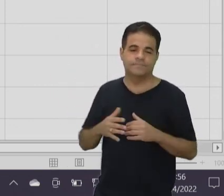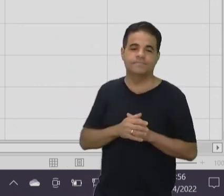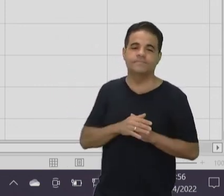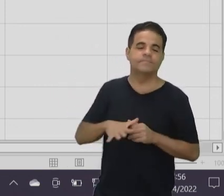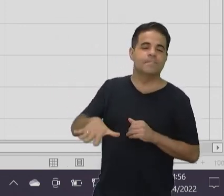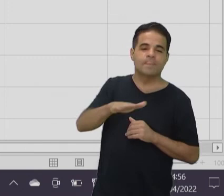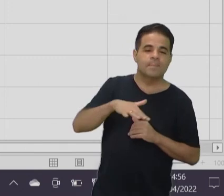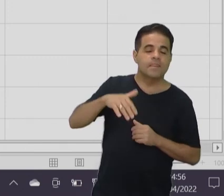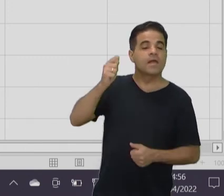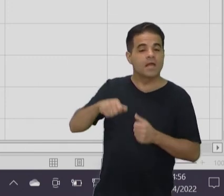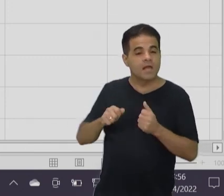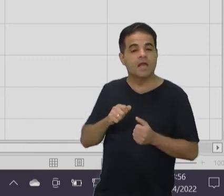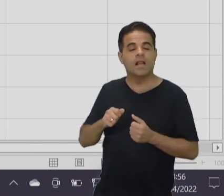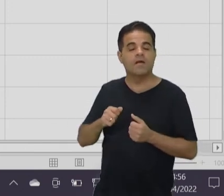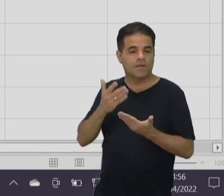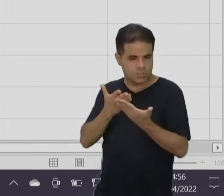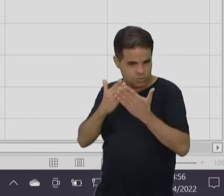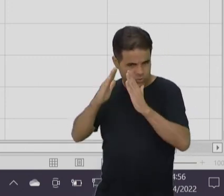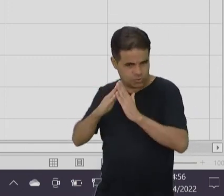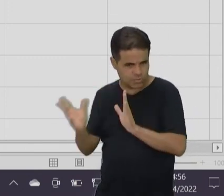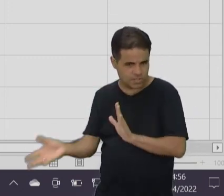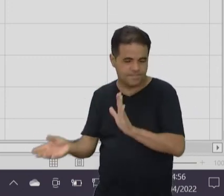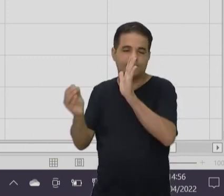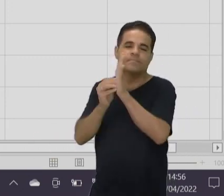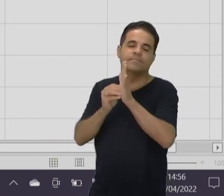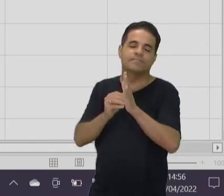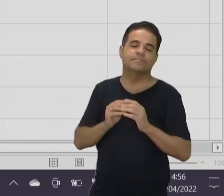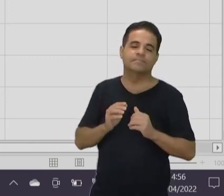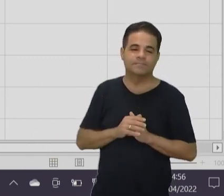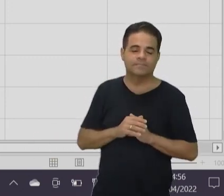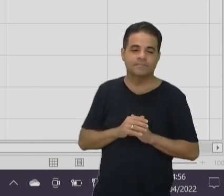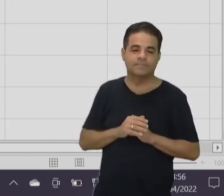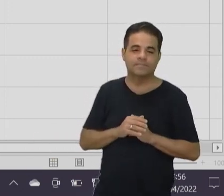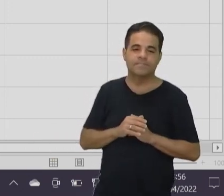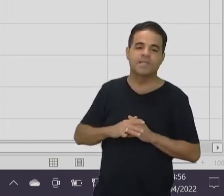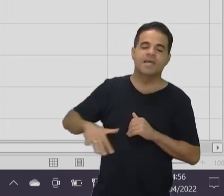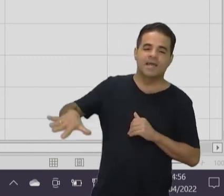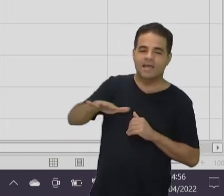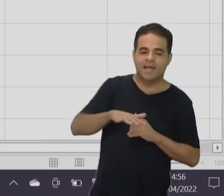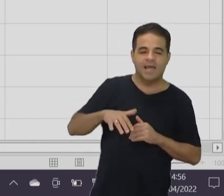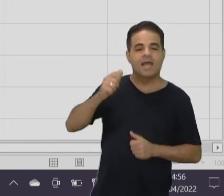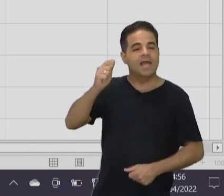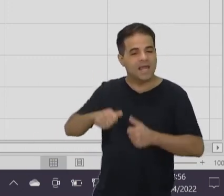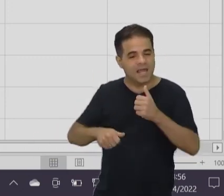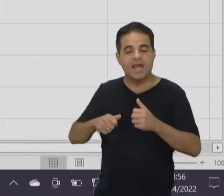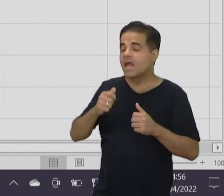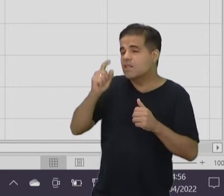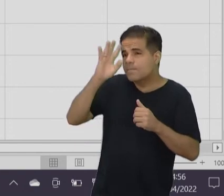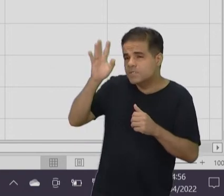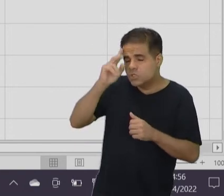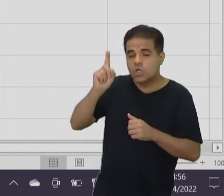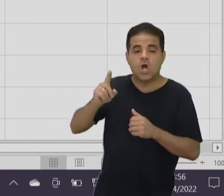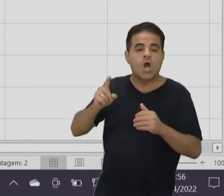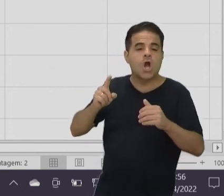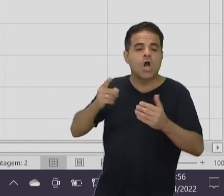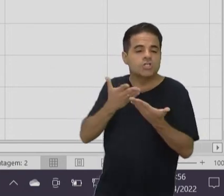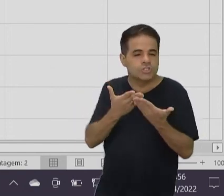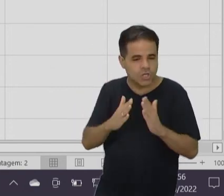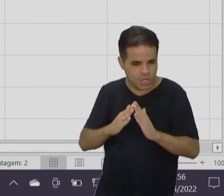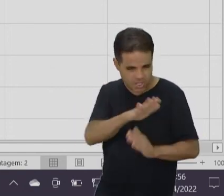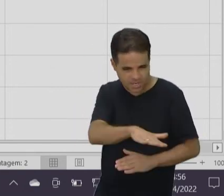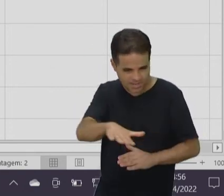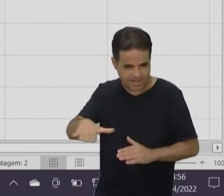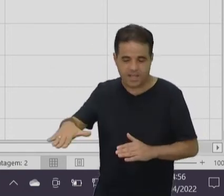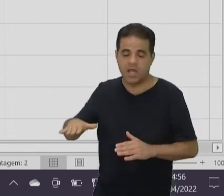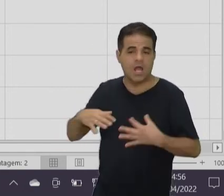ela vai para a escola, ou creche, né? Vou colocar até... Pode ser creche, porque quando a gente está pensando na creche, a gente não está pensando também só no... Porque ainda acaba